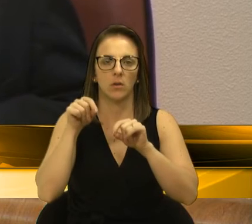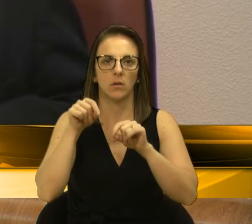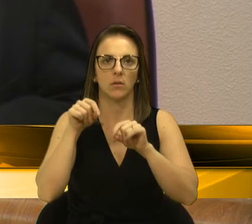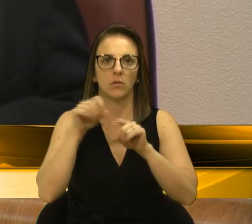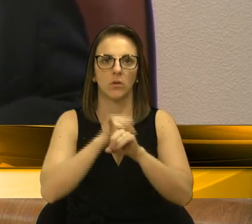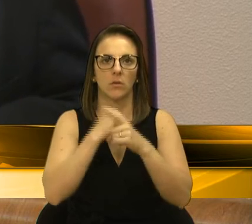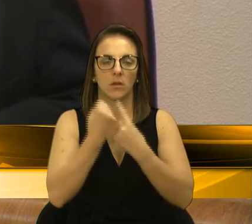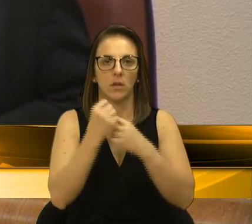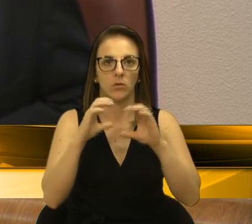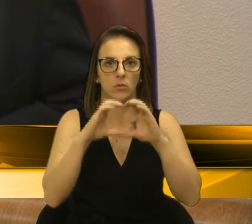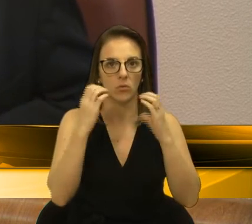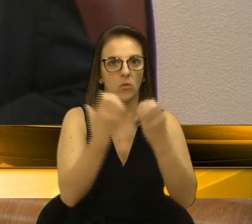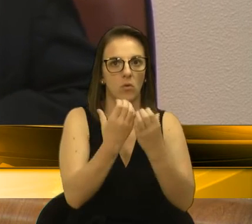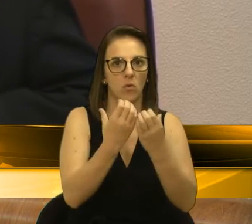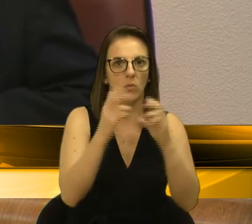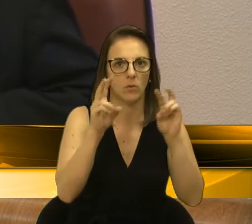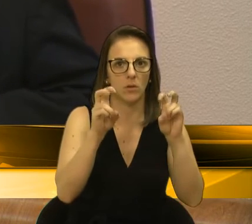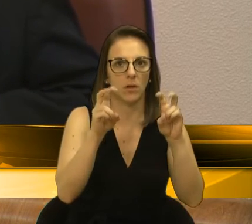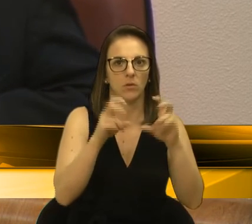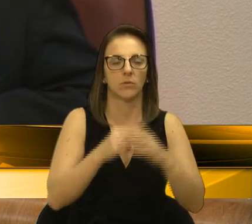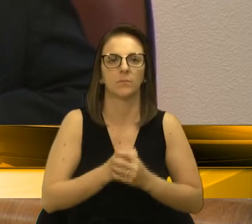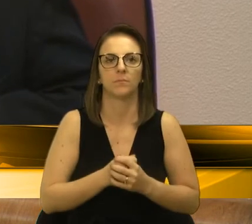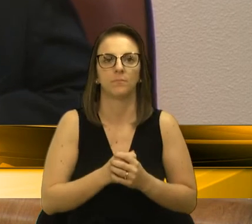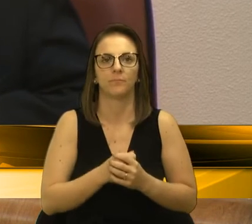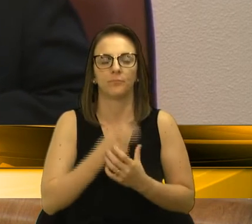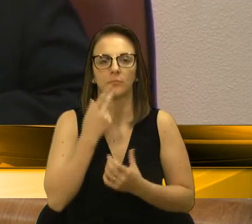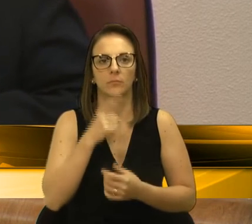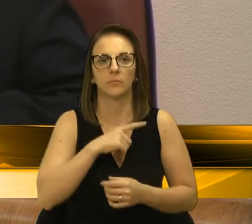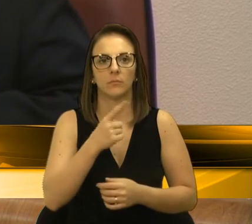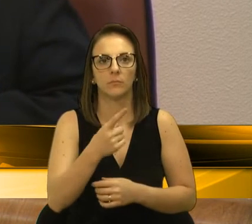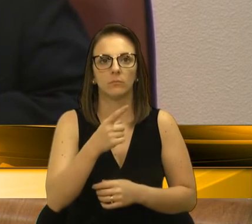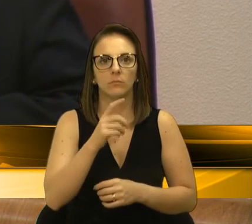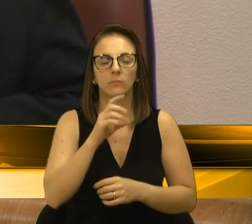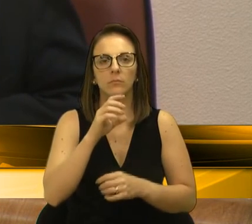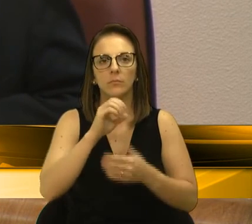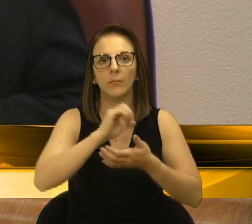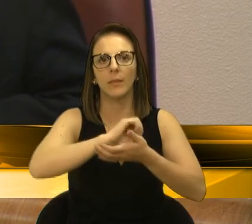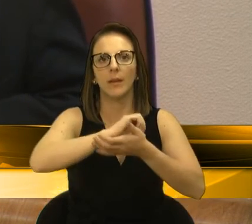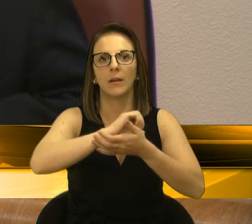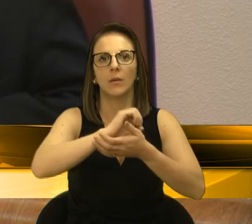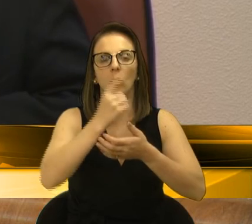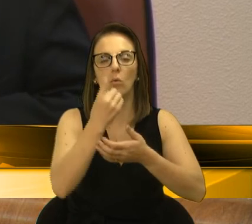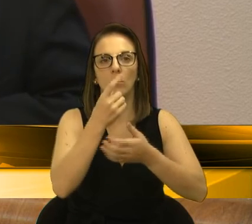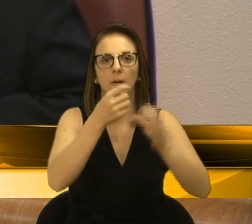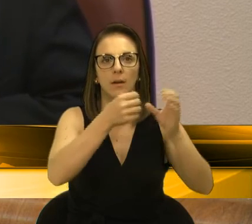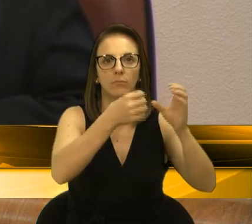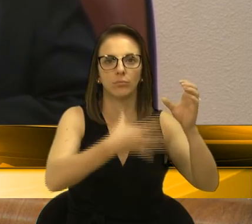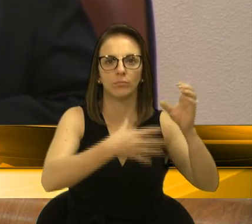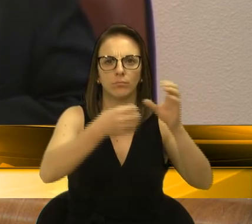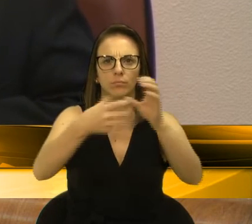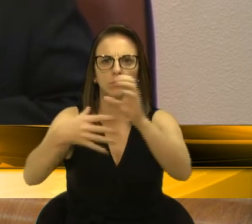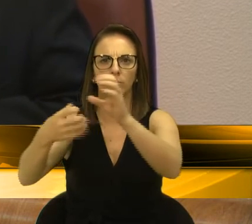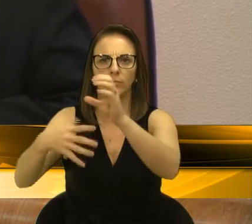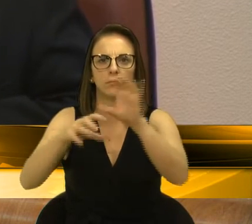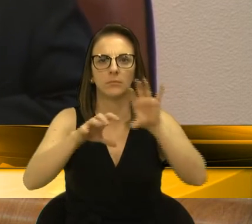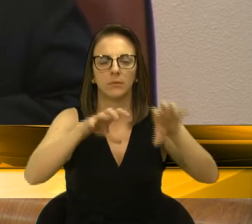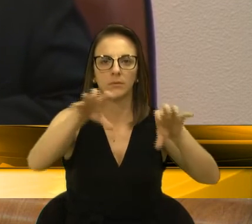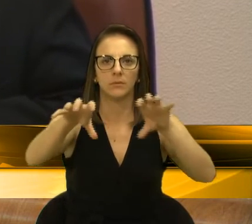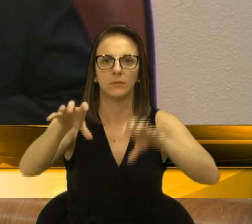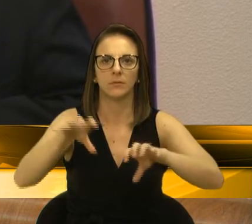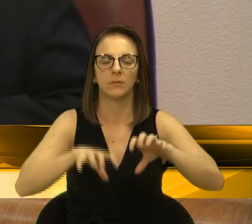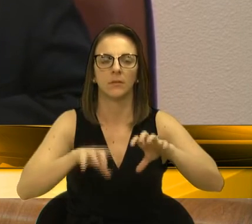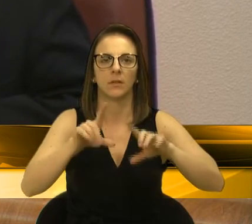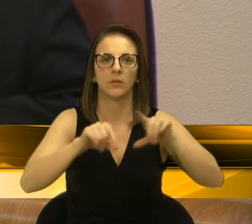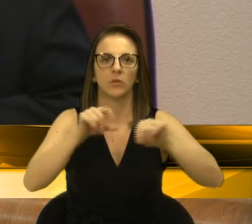fecha parênteses, como uma categoria central na discussão e tomada de decisão das ações e serviços de saúde. Em